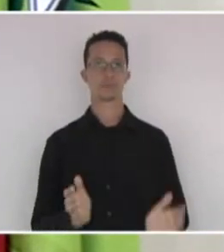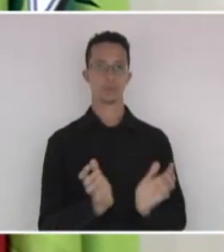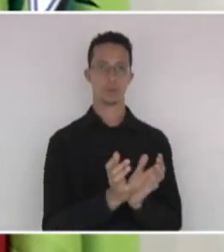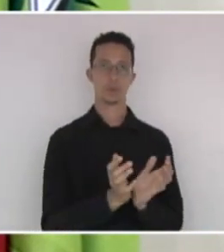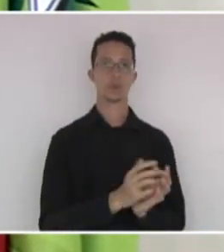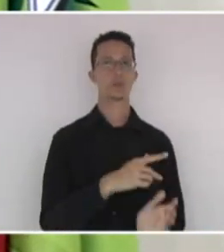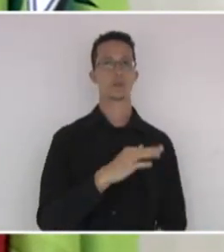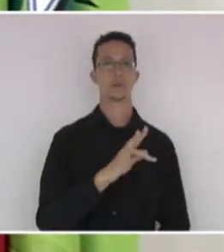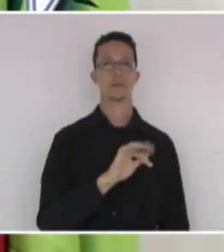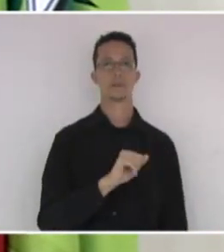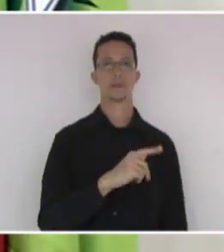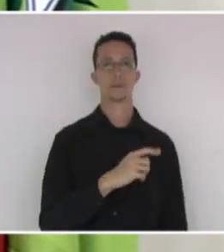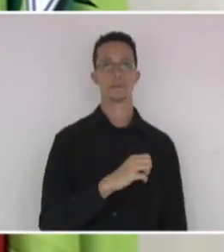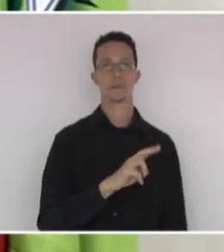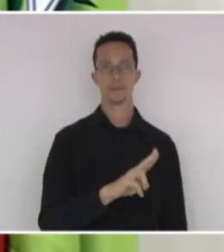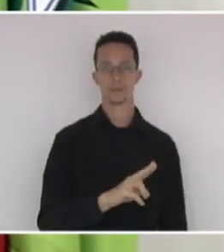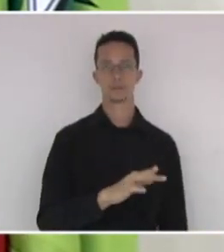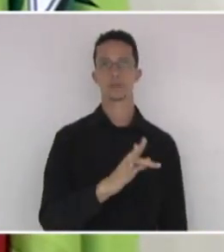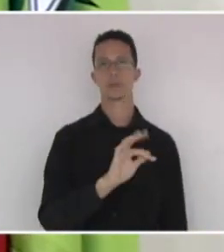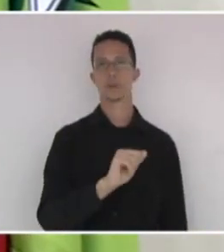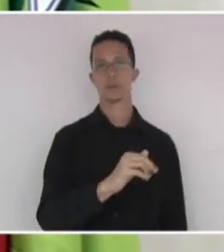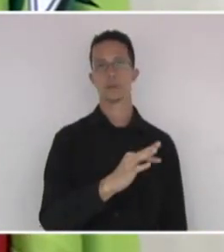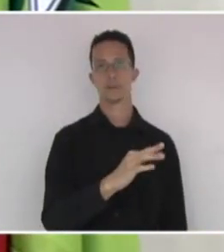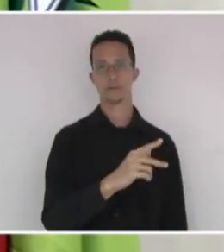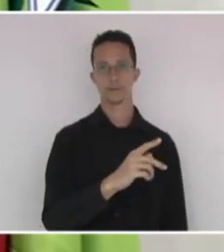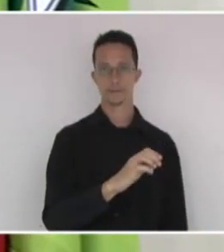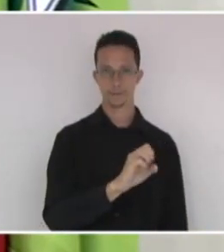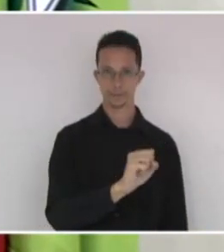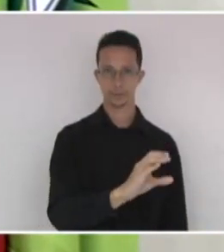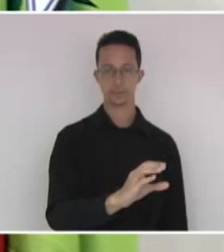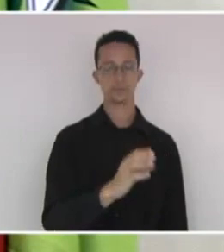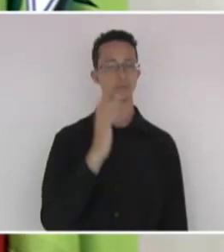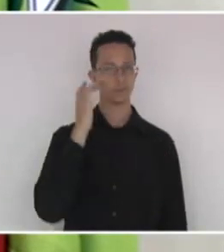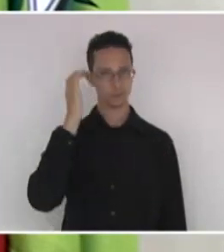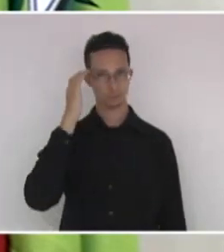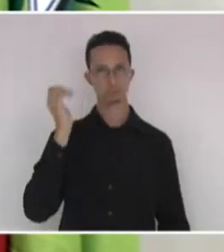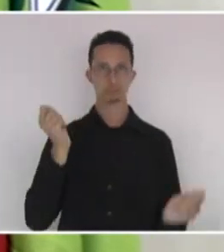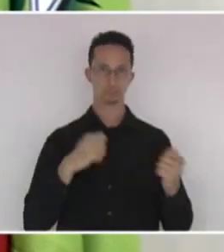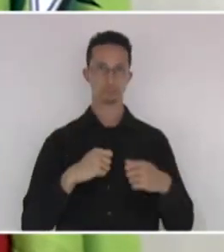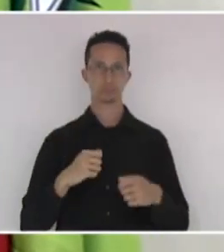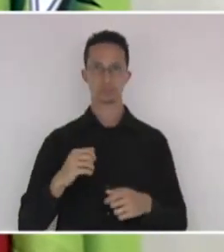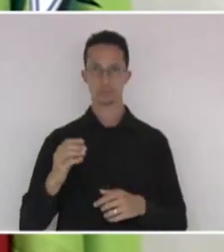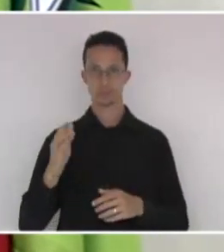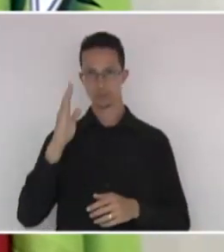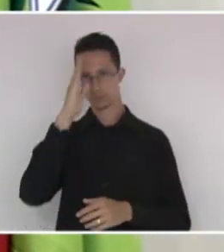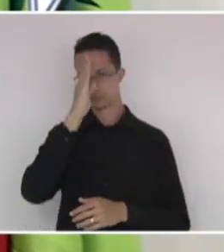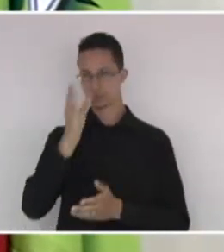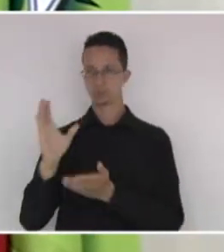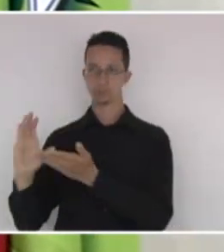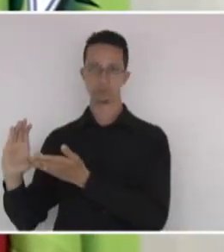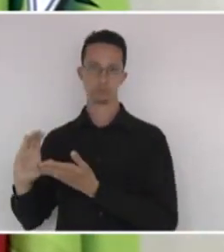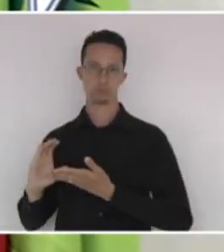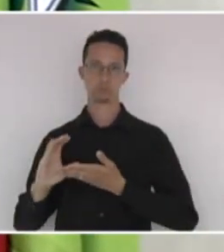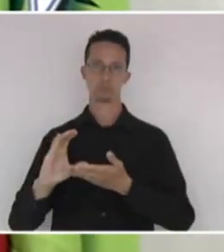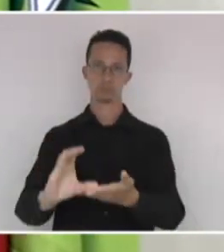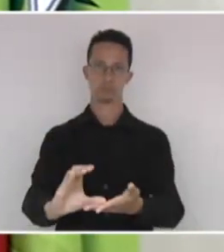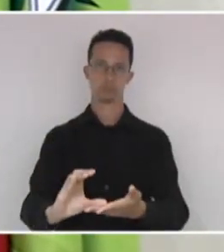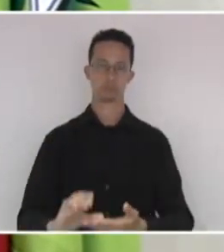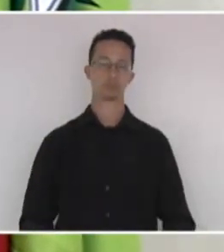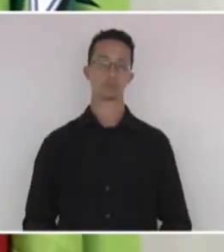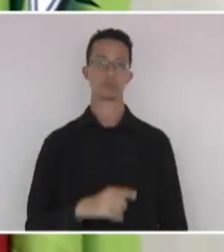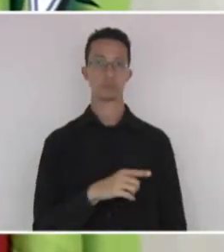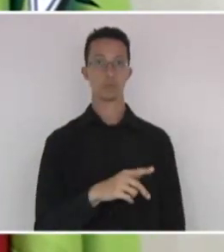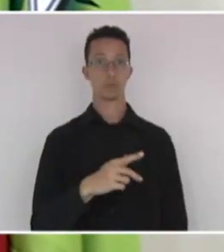missão, a FAPESC propôs um roteiro de pesquisa, de inovação